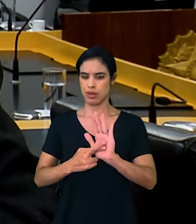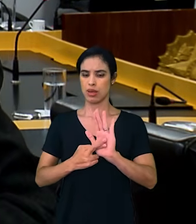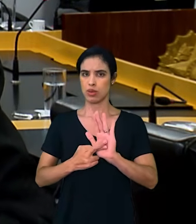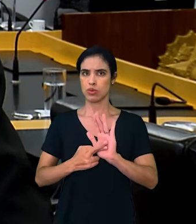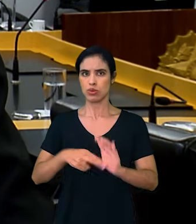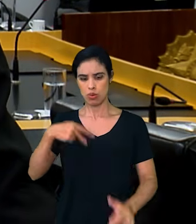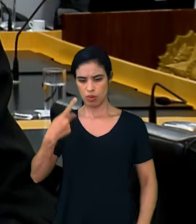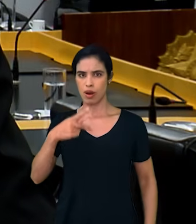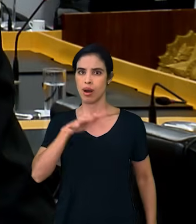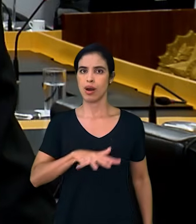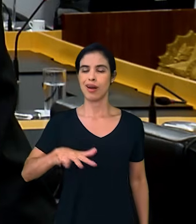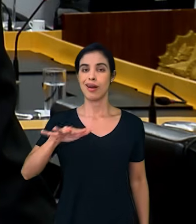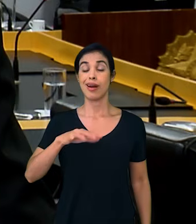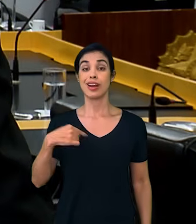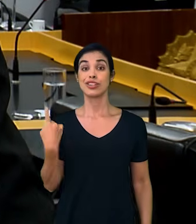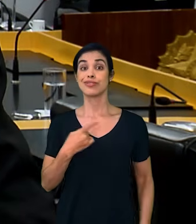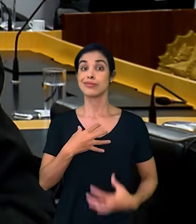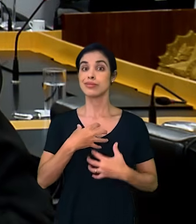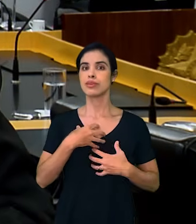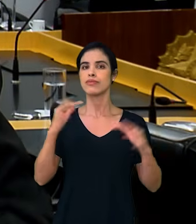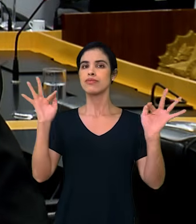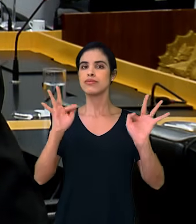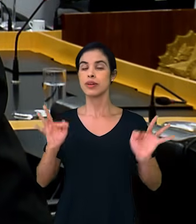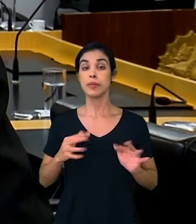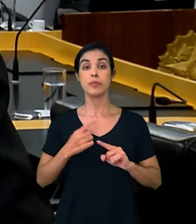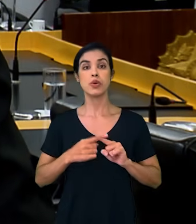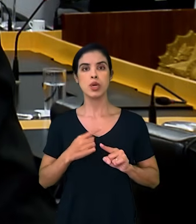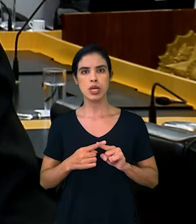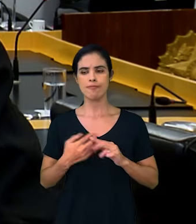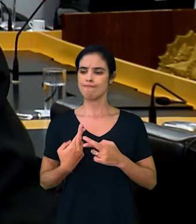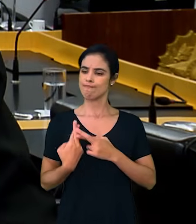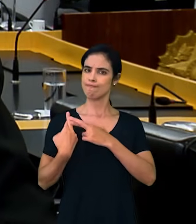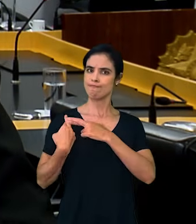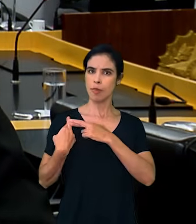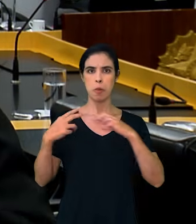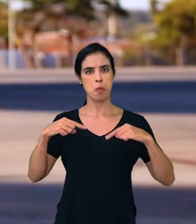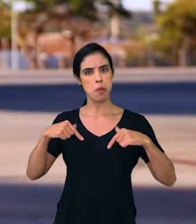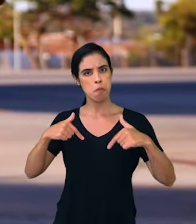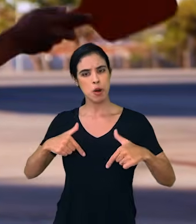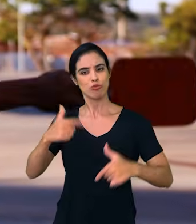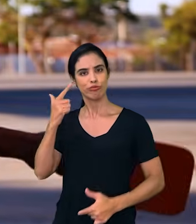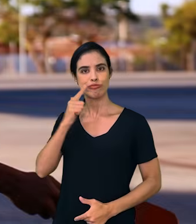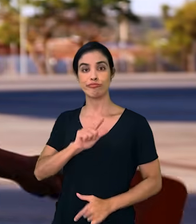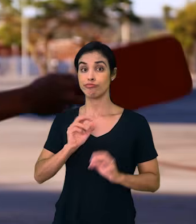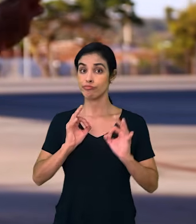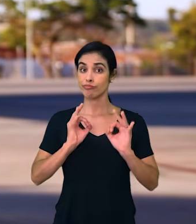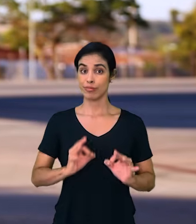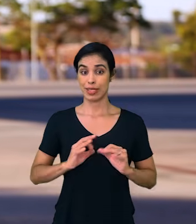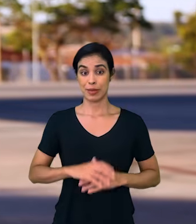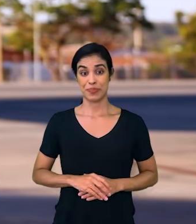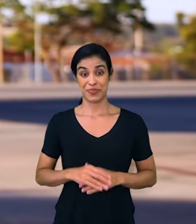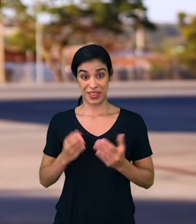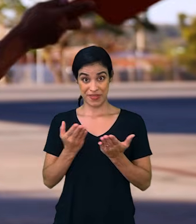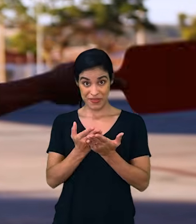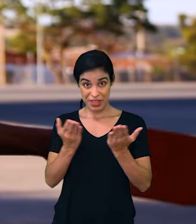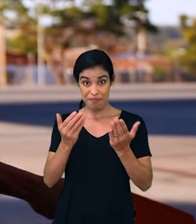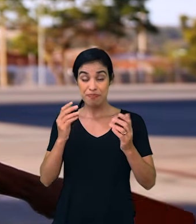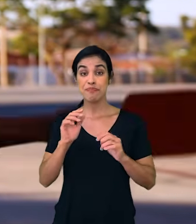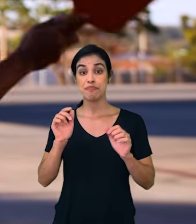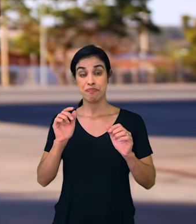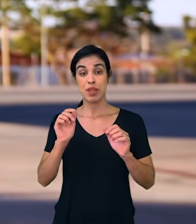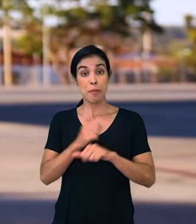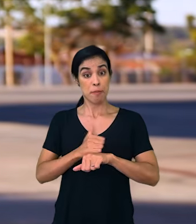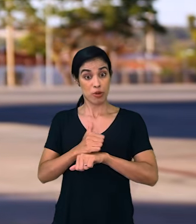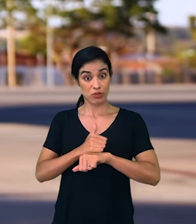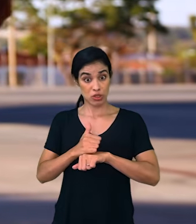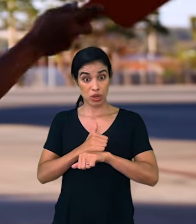que nós estamos felizes, porque cumprimos a nossa missão a contento. Os aeroviários são os profissionais da